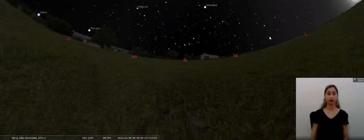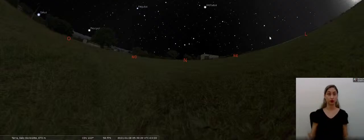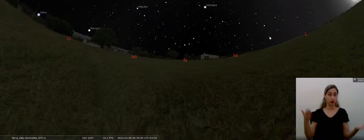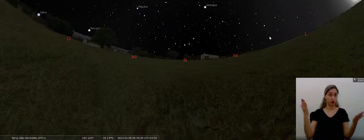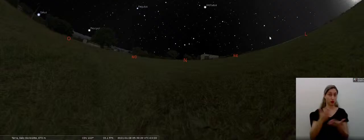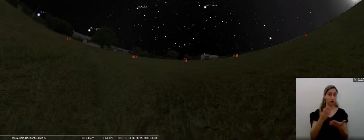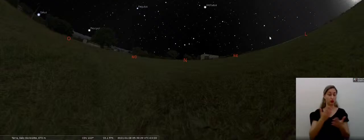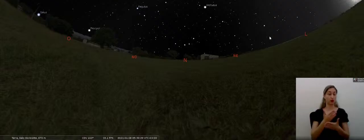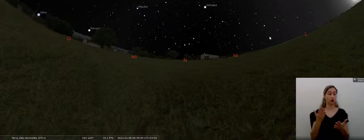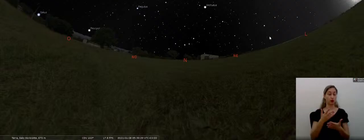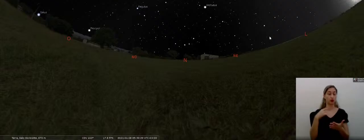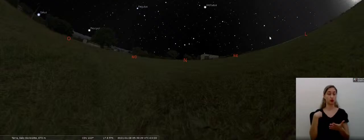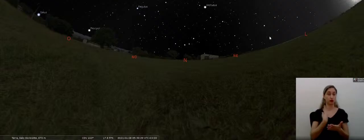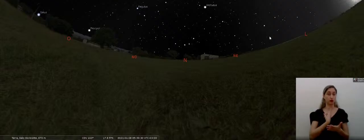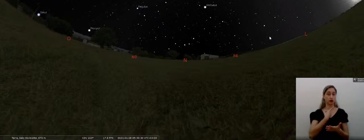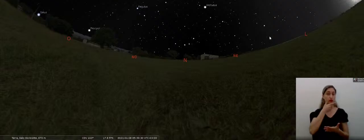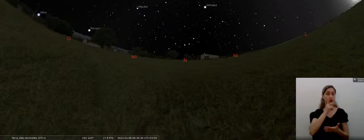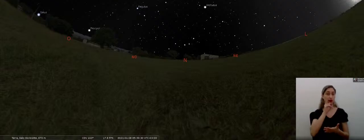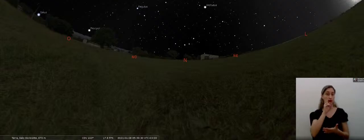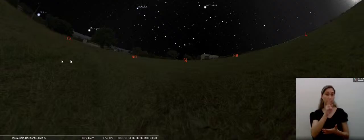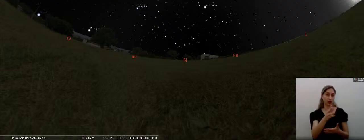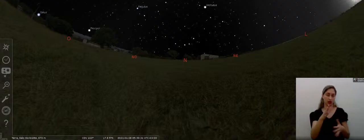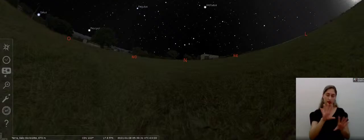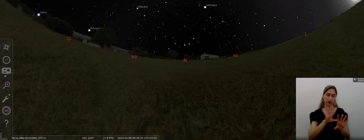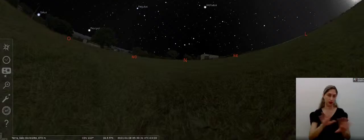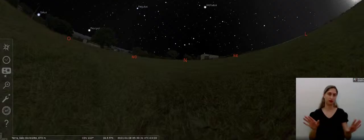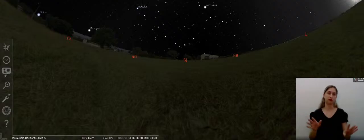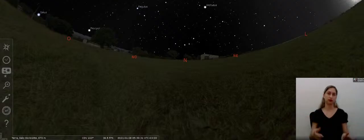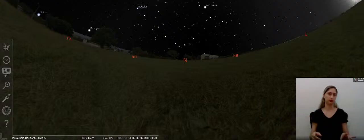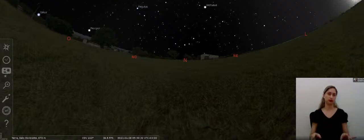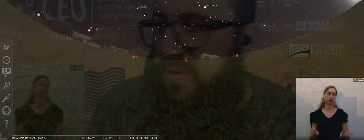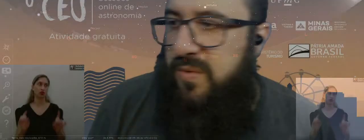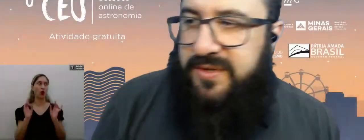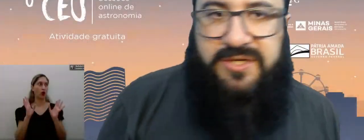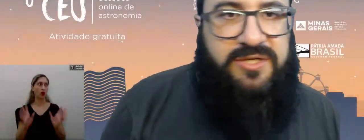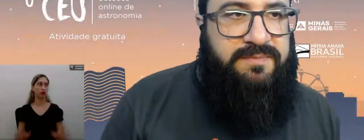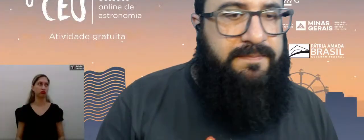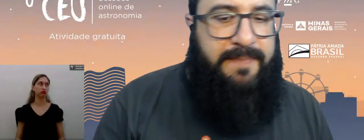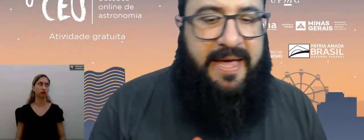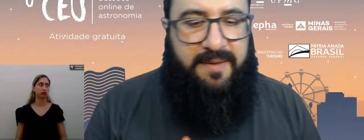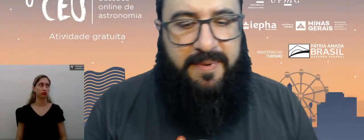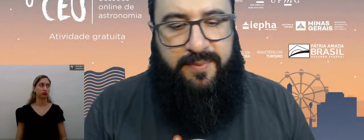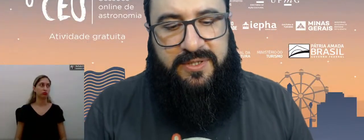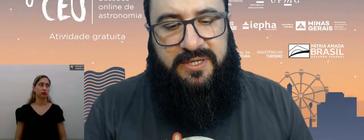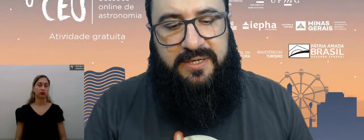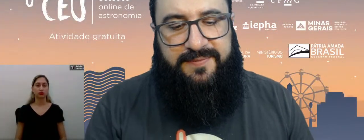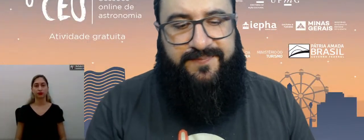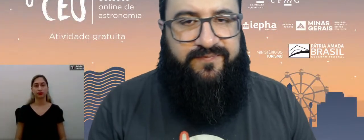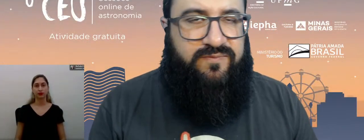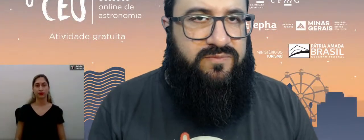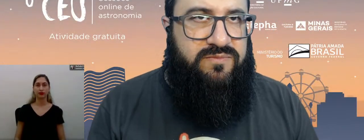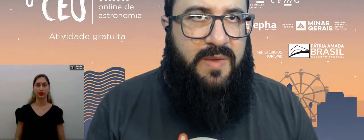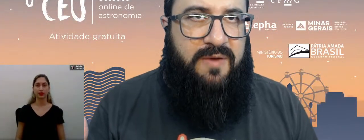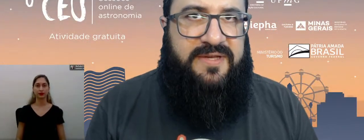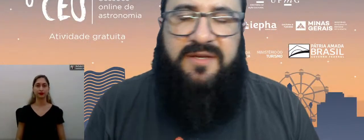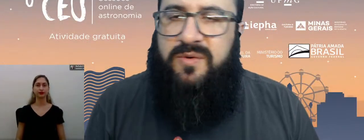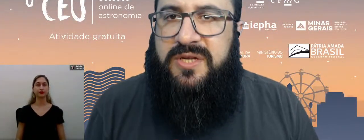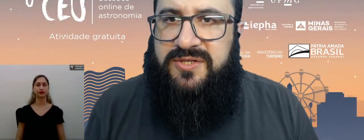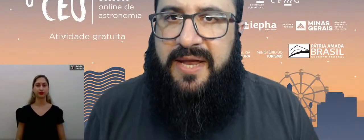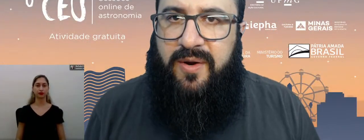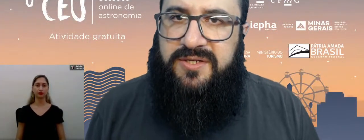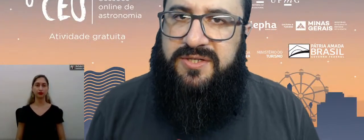tá a bairro assim na quando a gente pega para poder